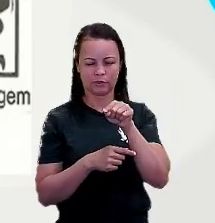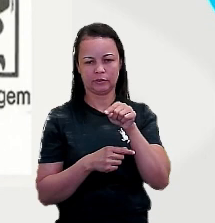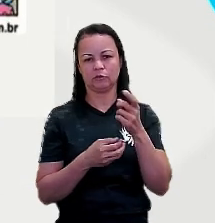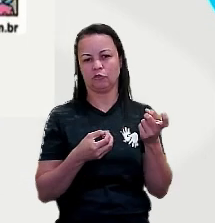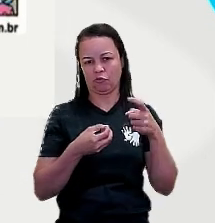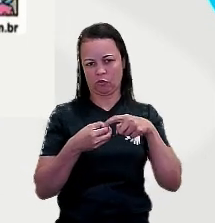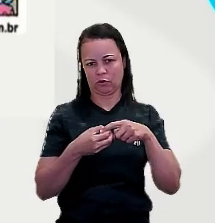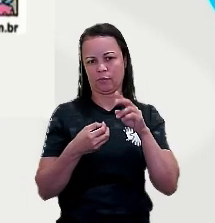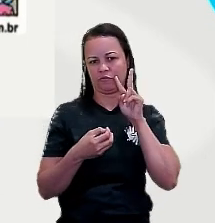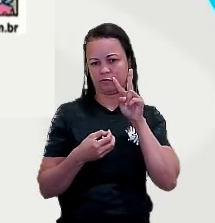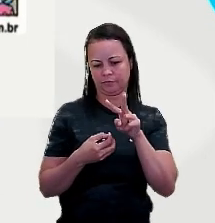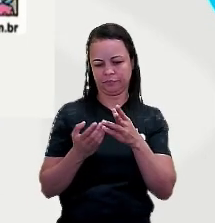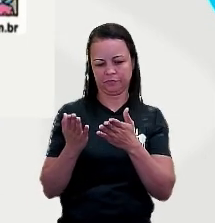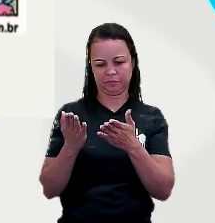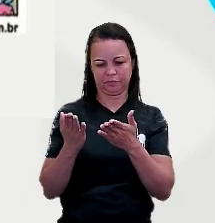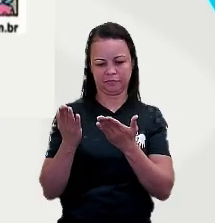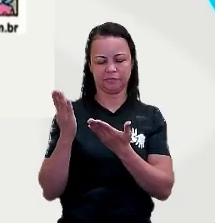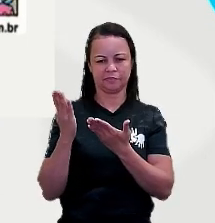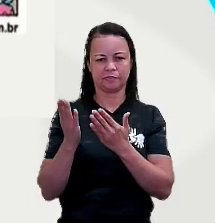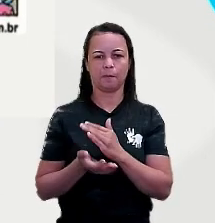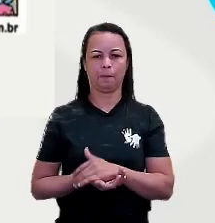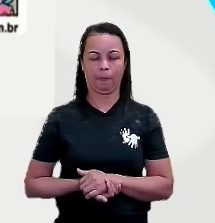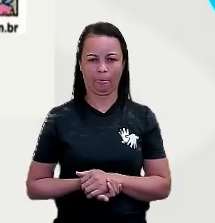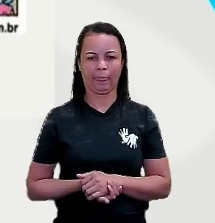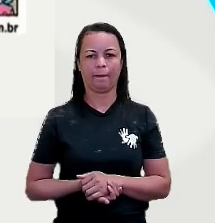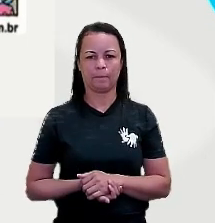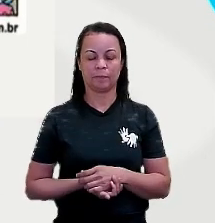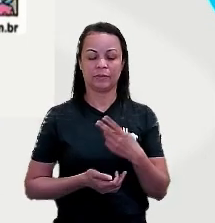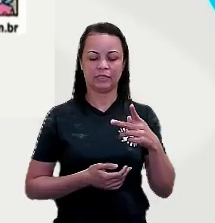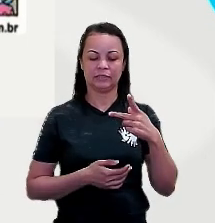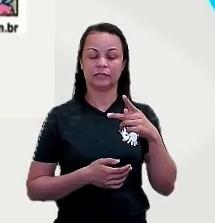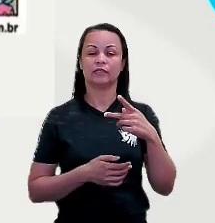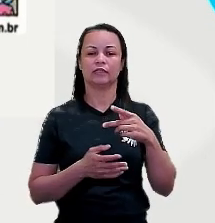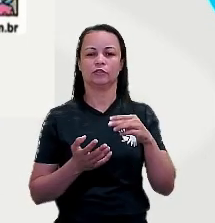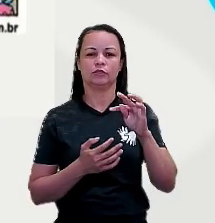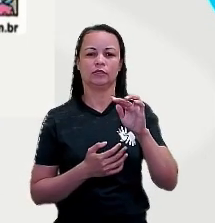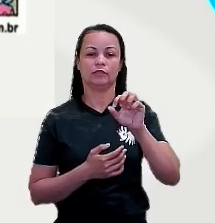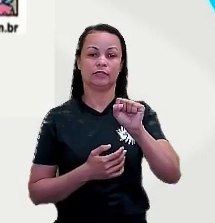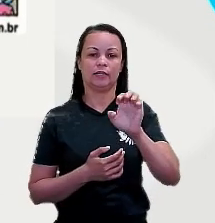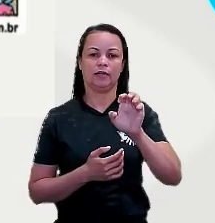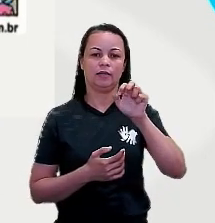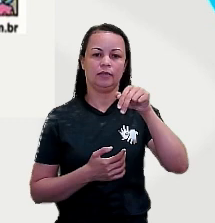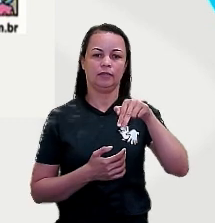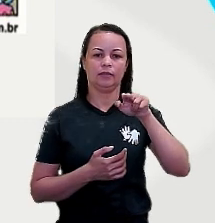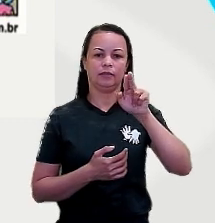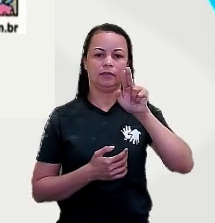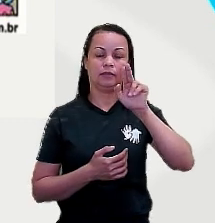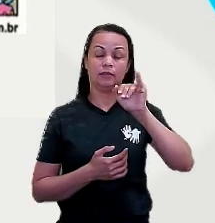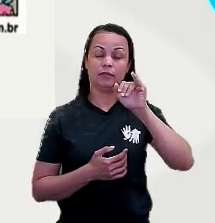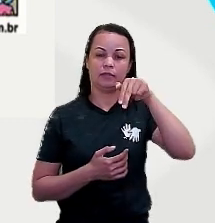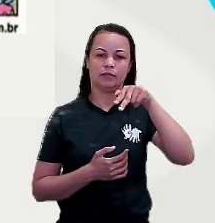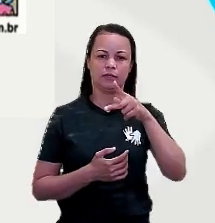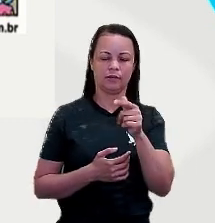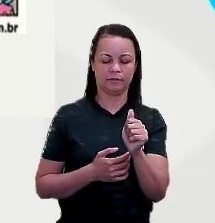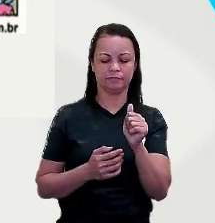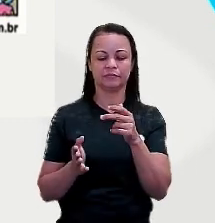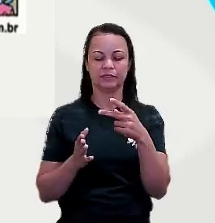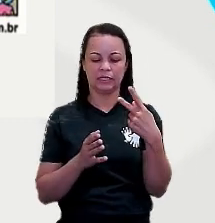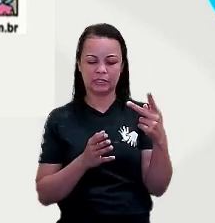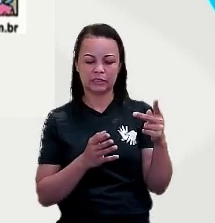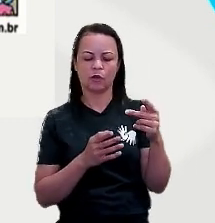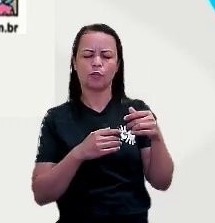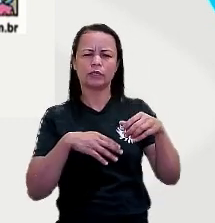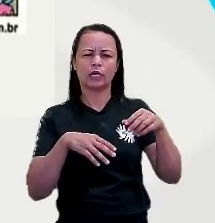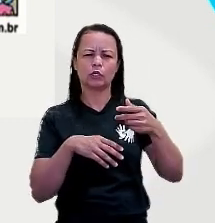deixa eu voltar novamente aqui. Nessa tirinha do Seninha. Veja, no segundo quadrinho, temos aí